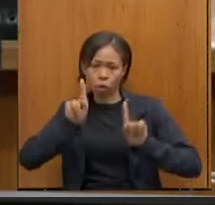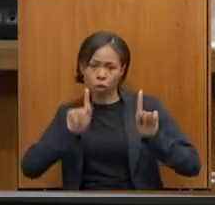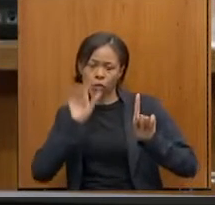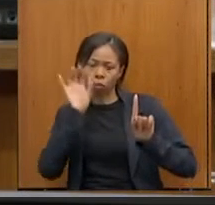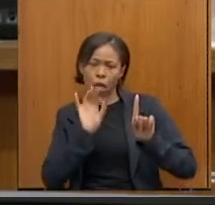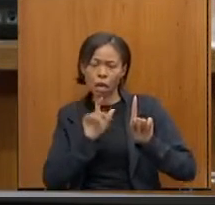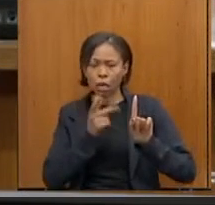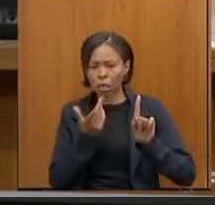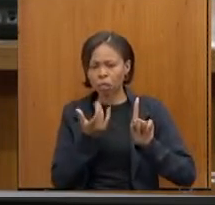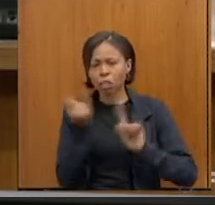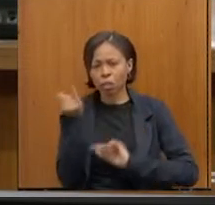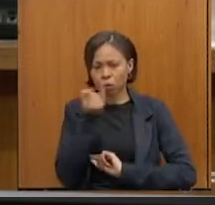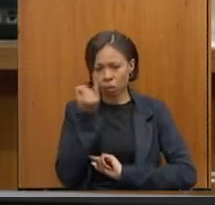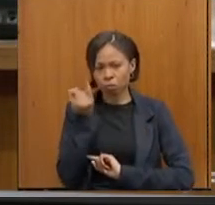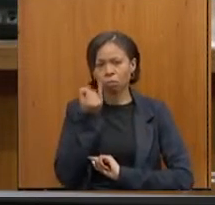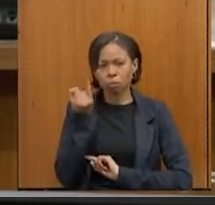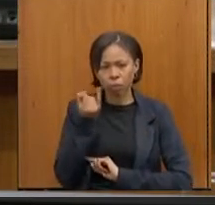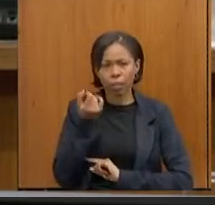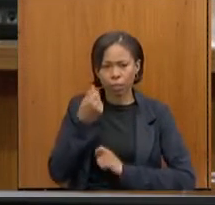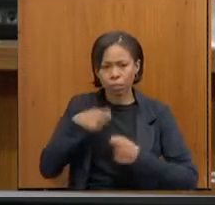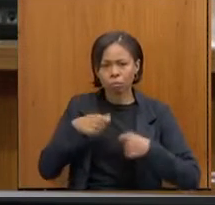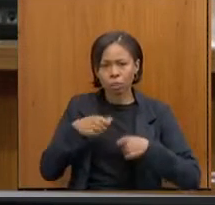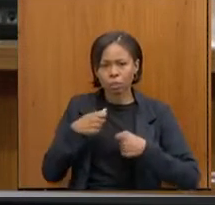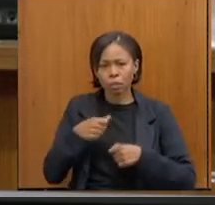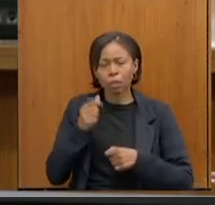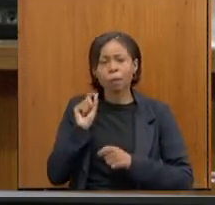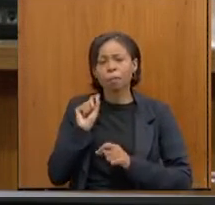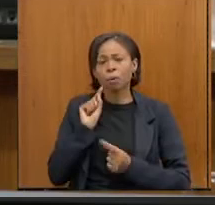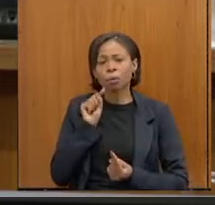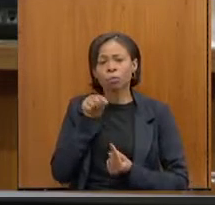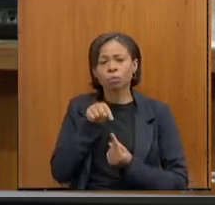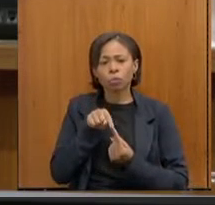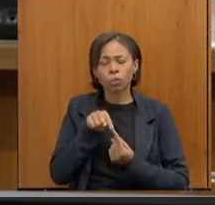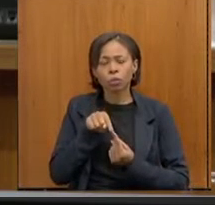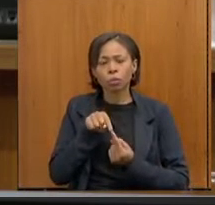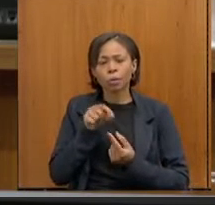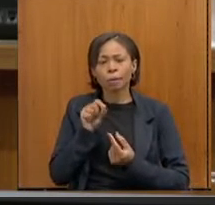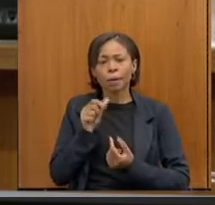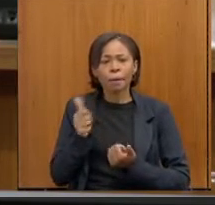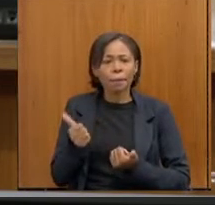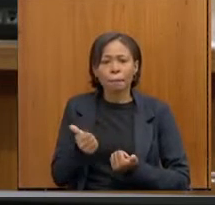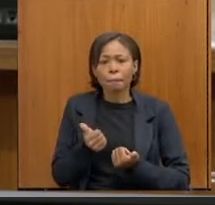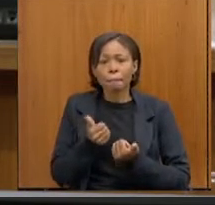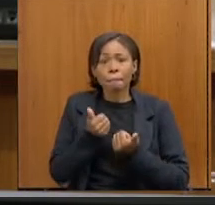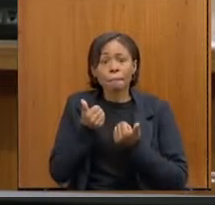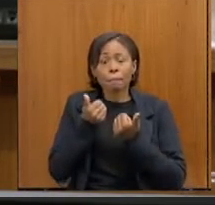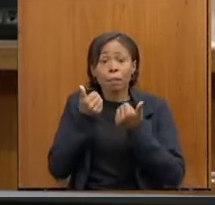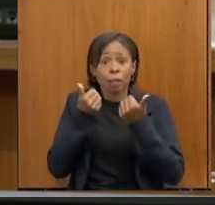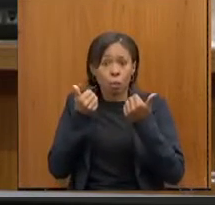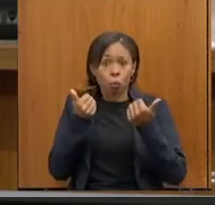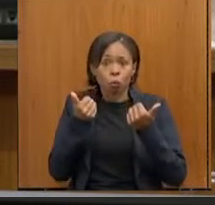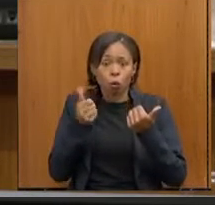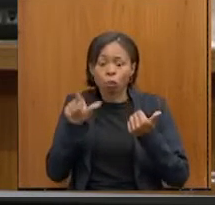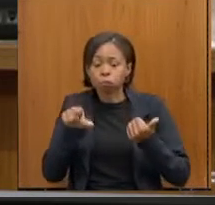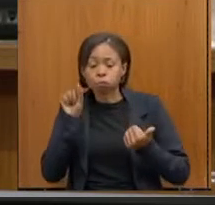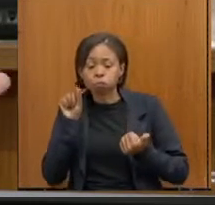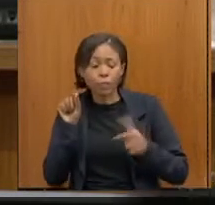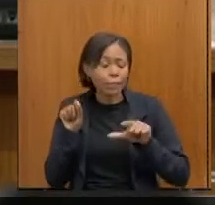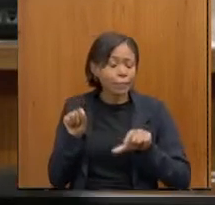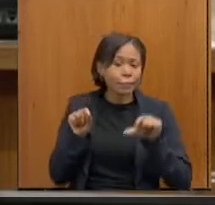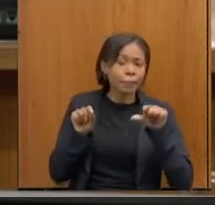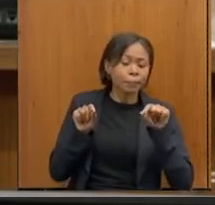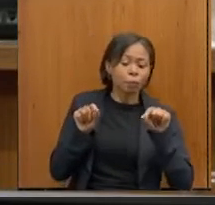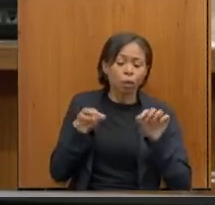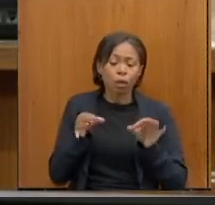é ter o melhor a melhor é a melhor linha de escolha melhoradinha